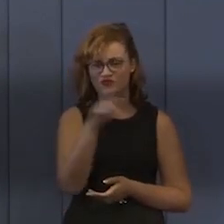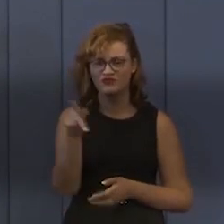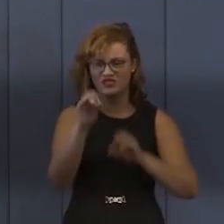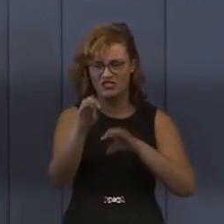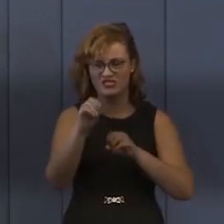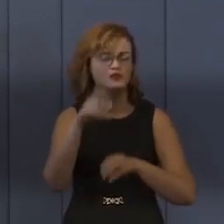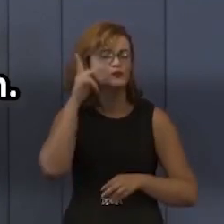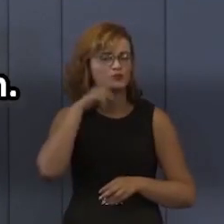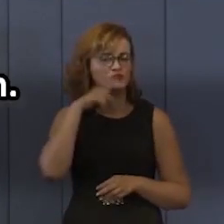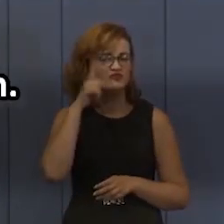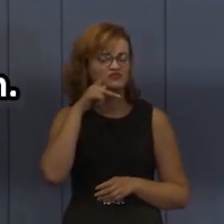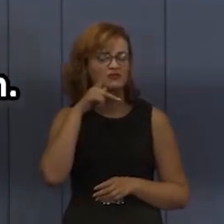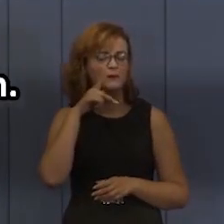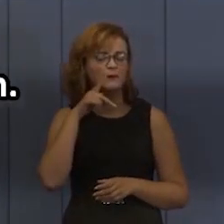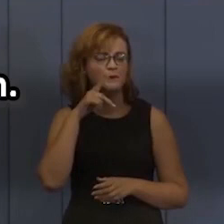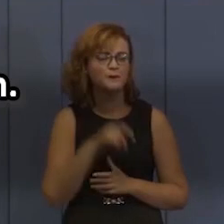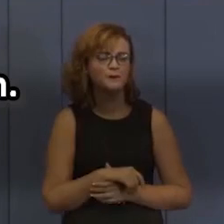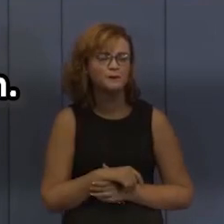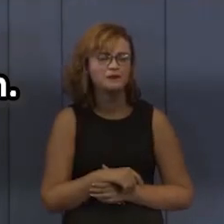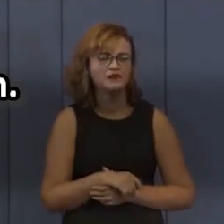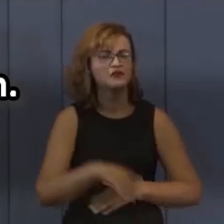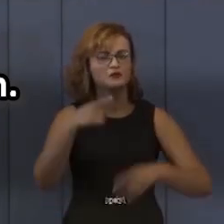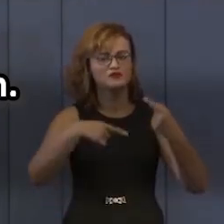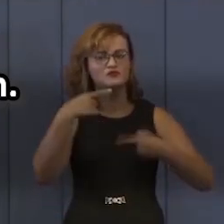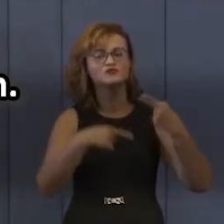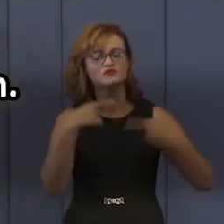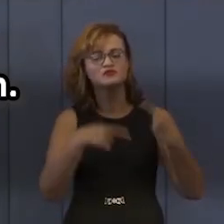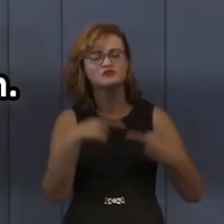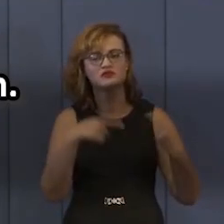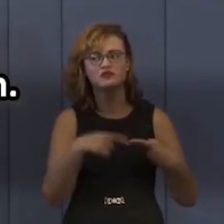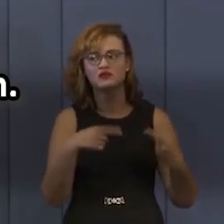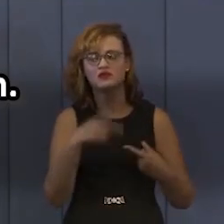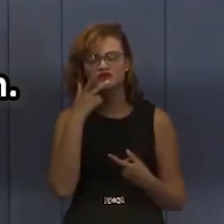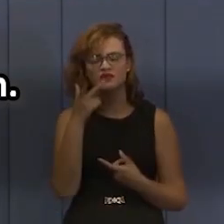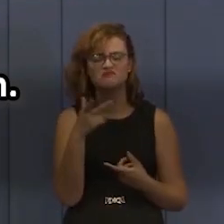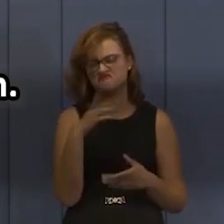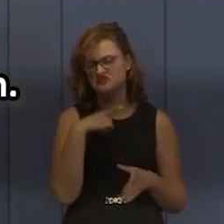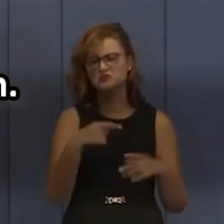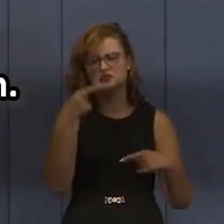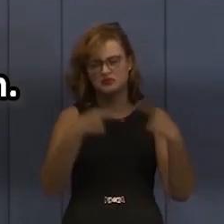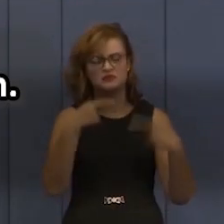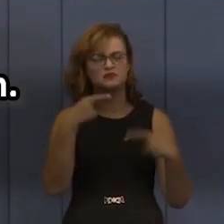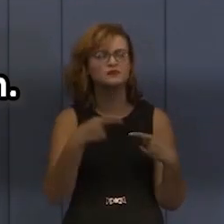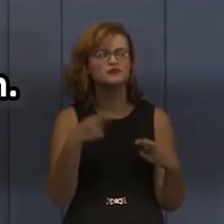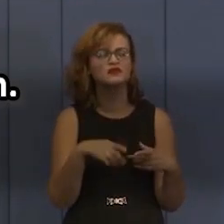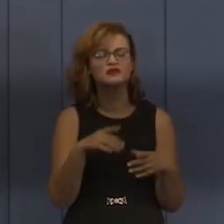em que um dos professores uma